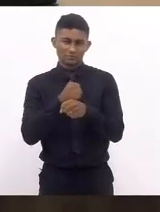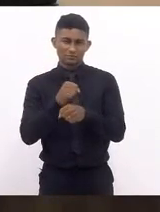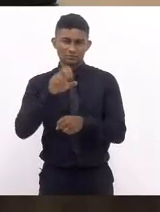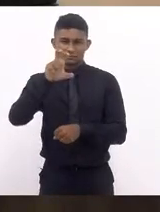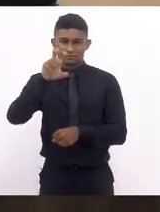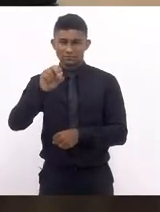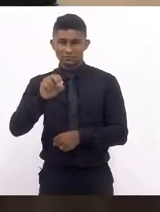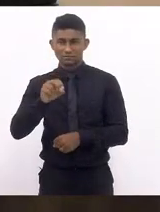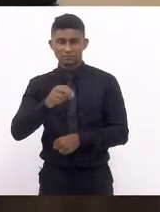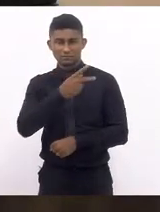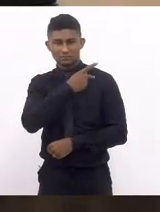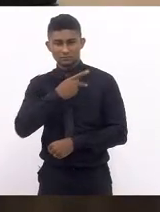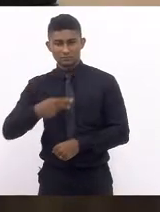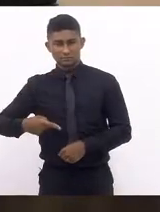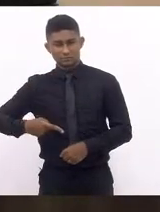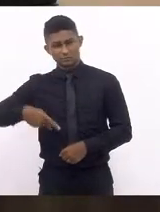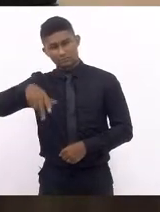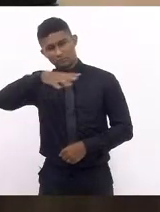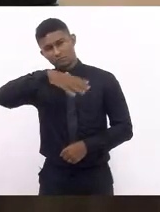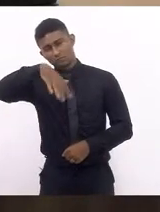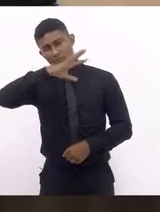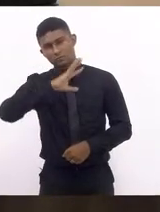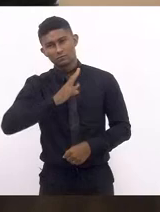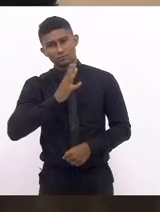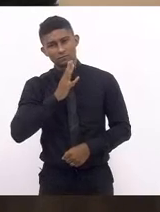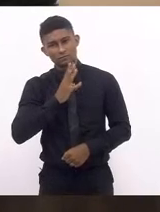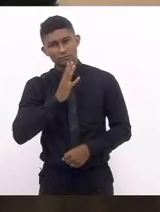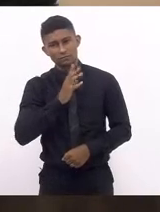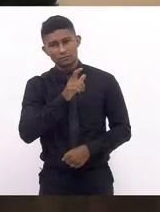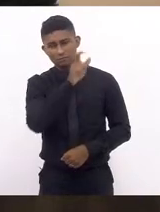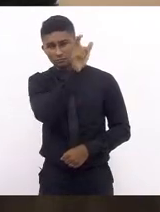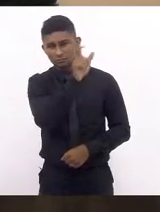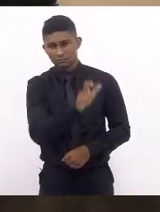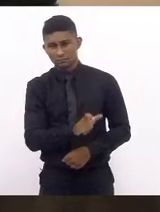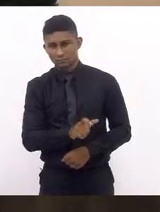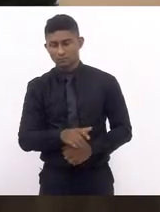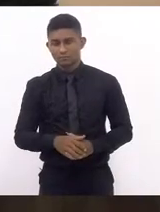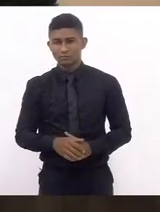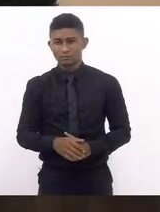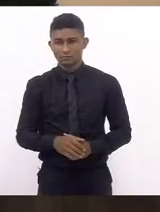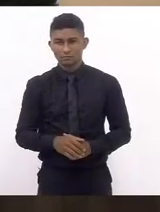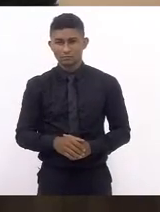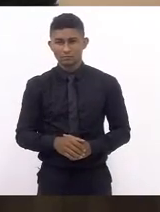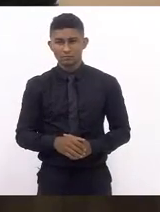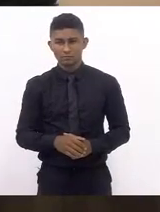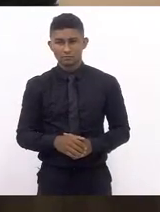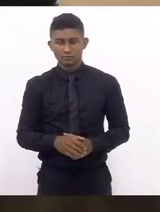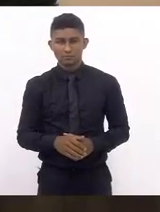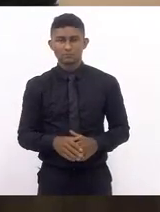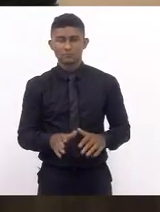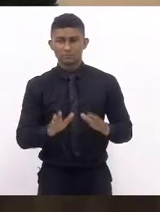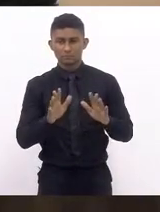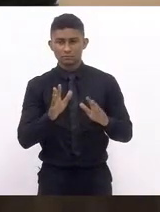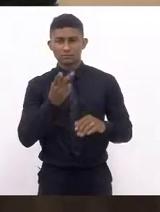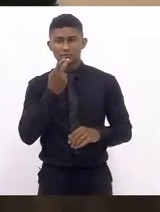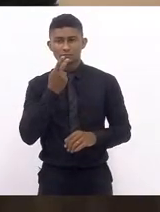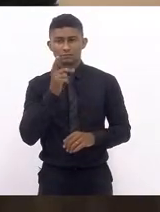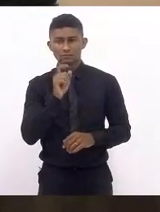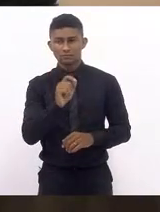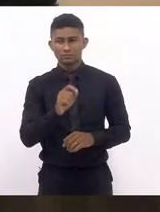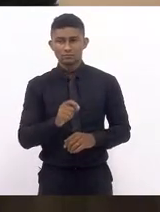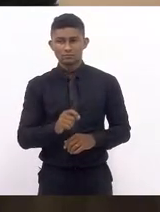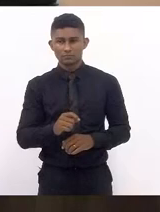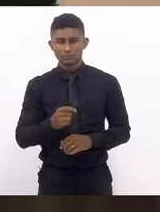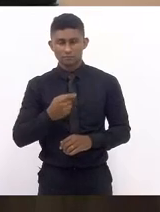todos os presidentes da Assembleia sem querer também desmerecer nenhum deles tá certo mas eu queria dizer para